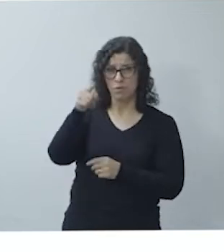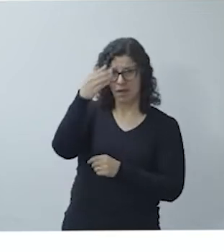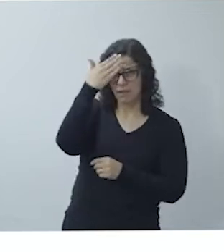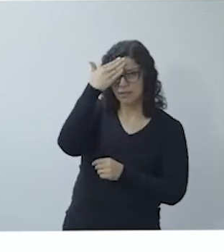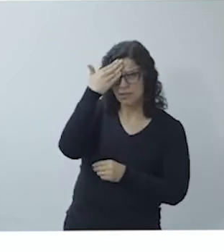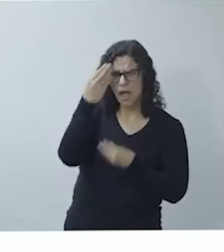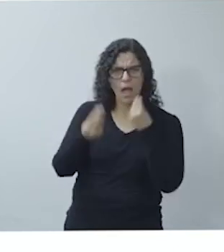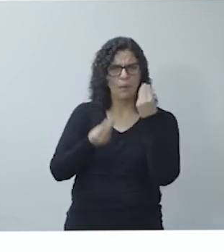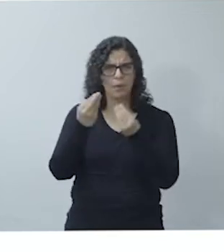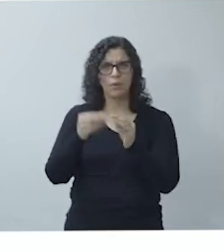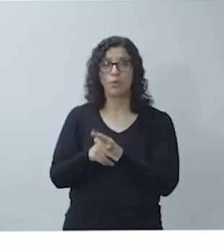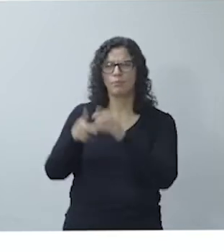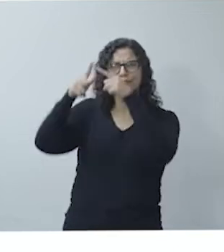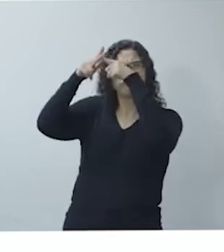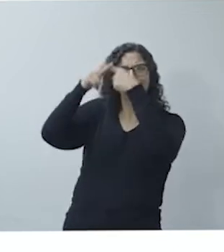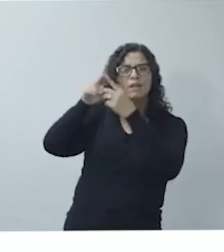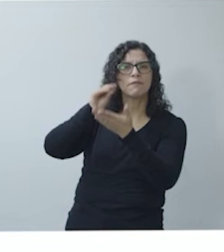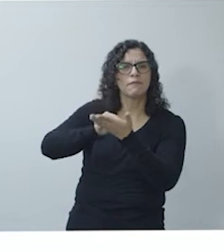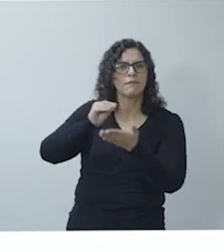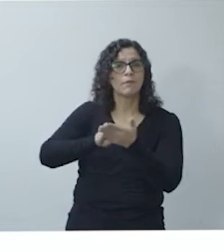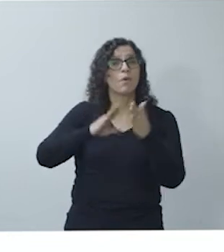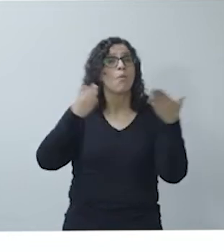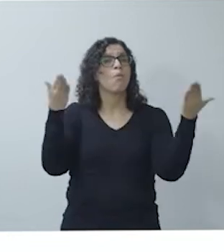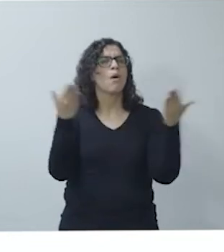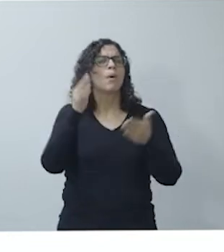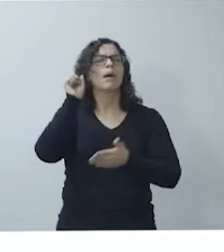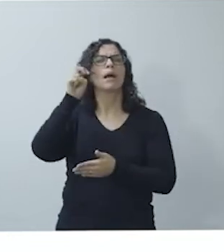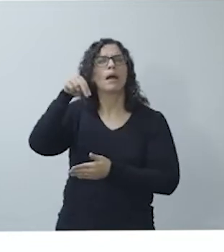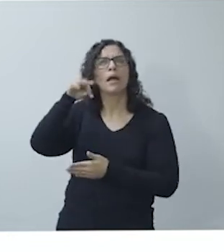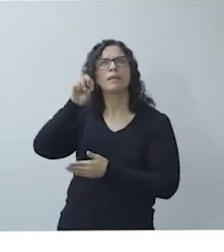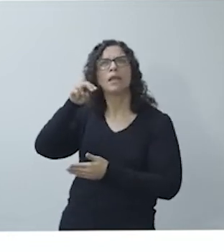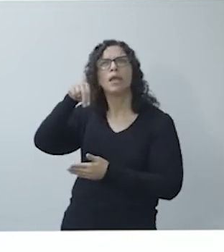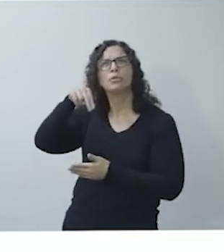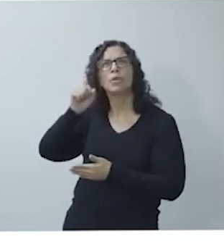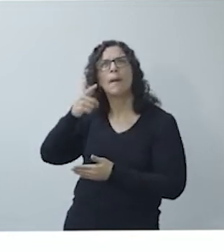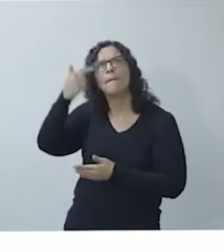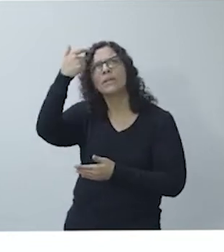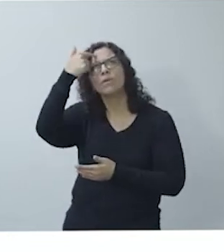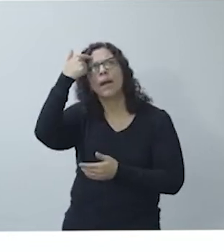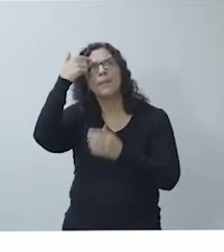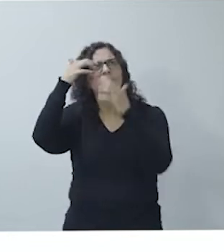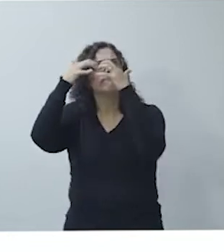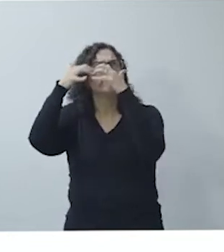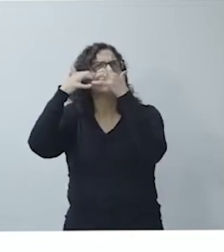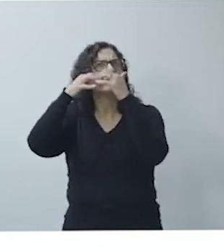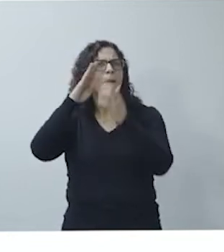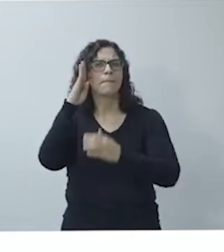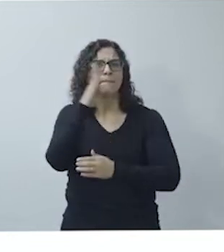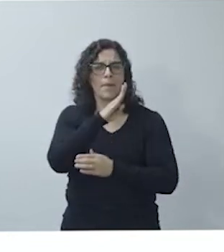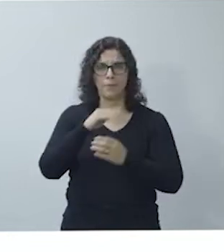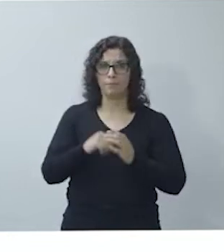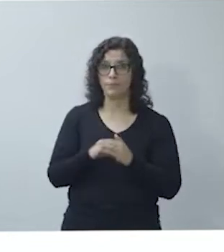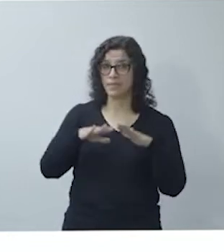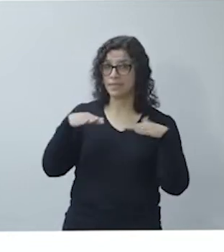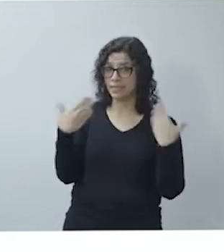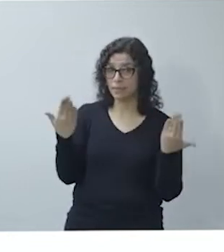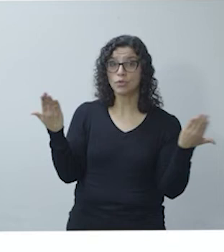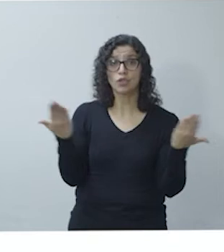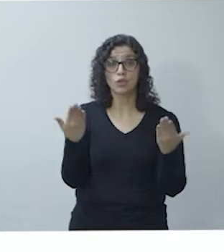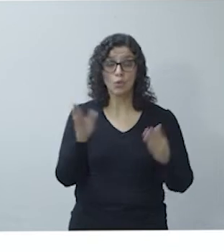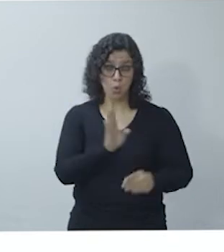sabe? Antenor começava a pensar na sua má cabeça, quando o